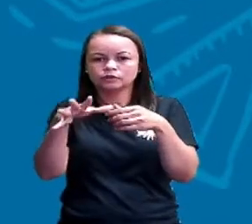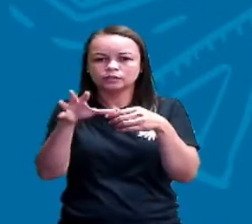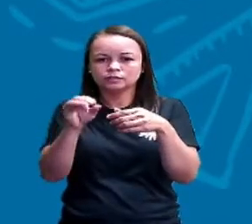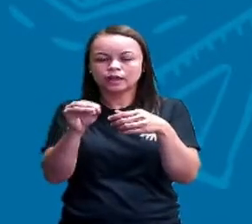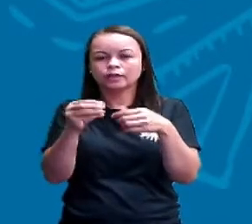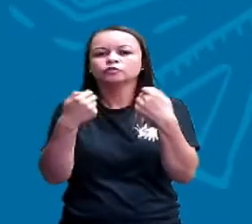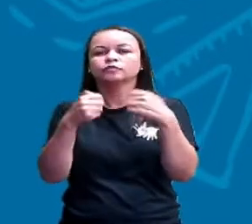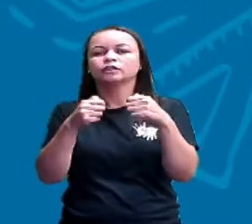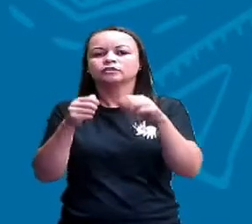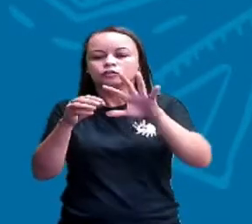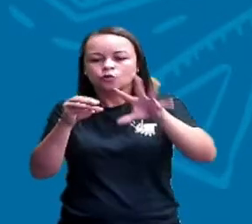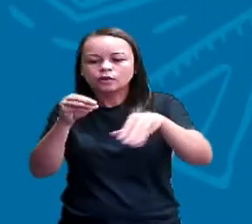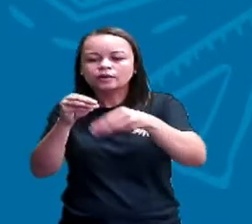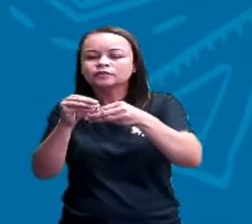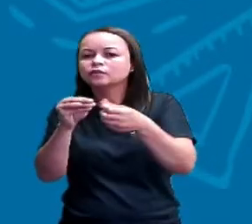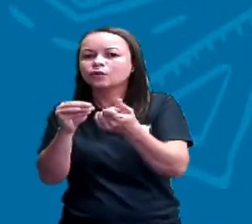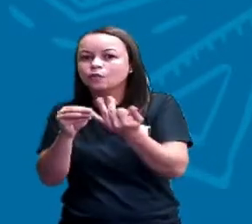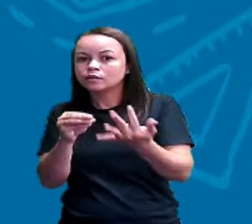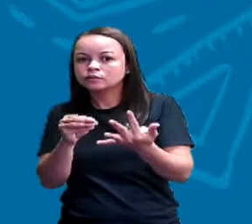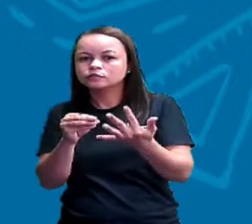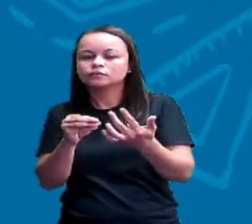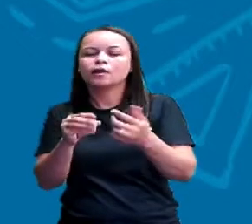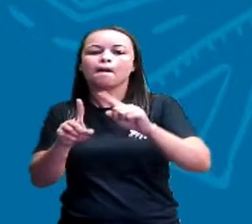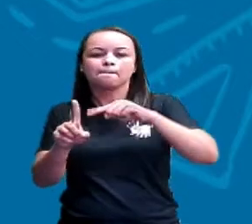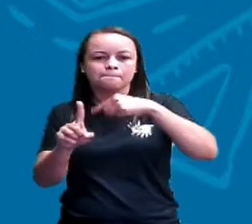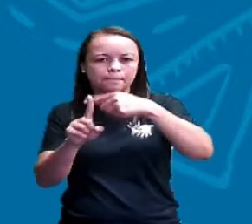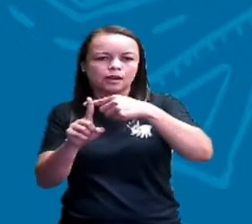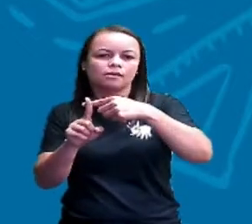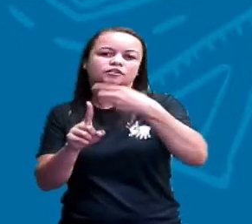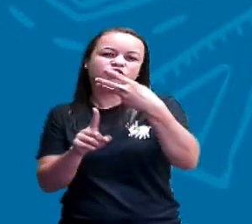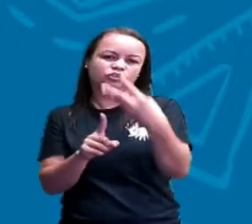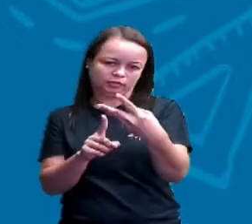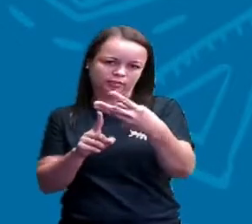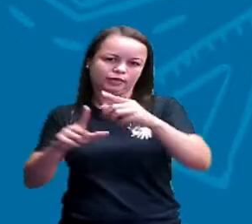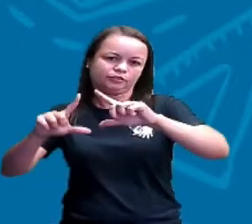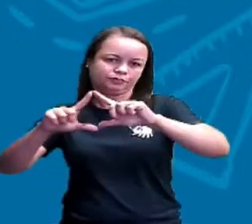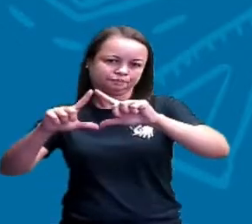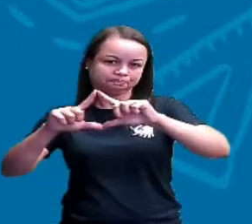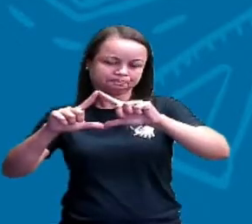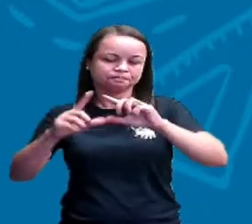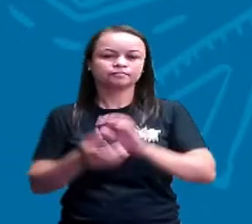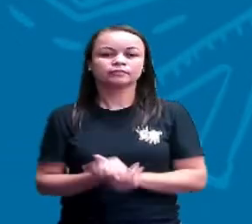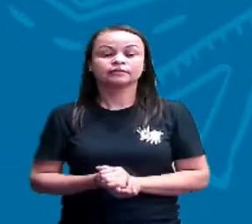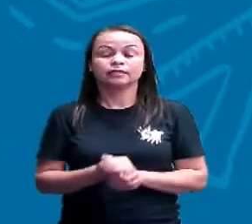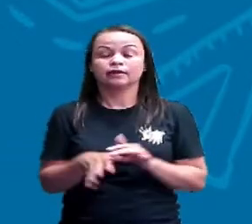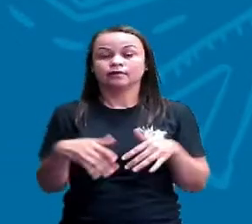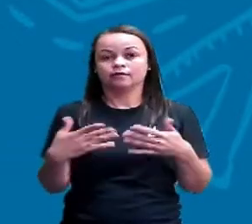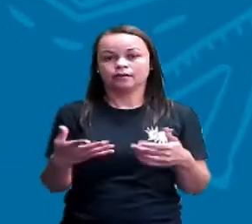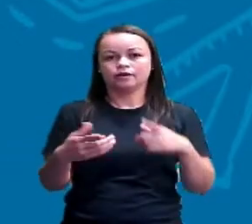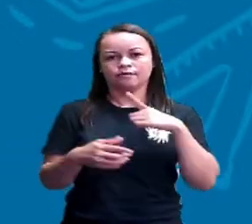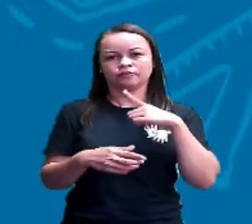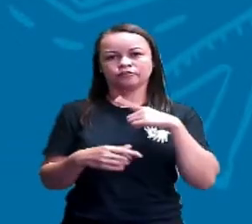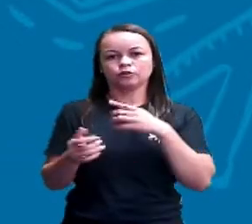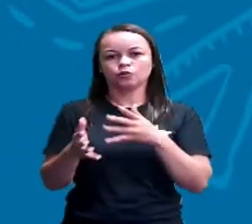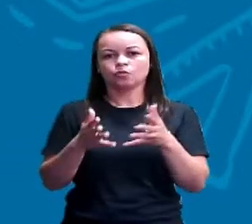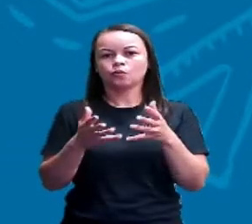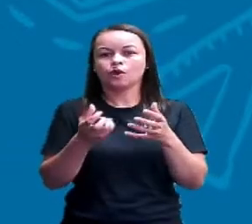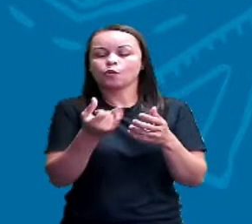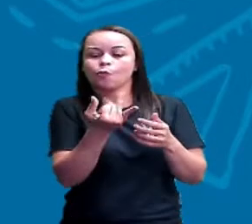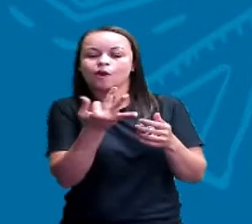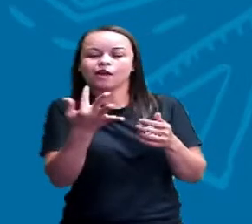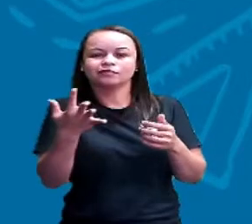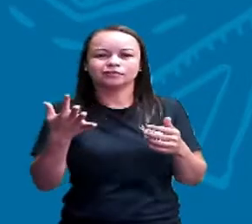acrescentar, ó, mais 3 triângulos. E aí ficou, ó, os 2 conjuntos com a